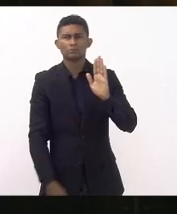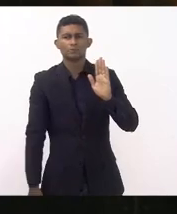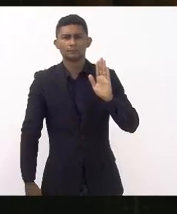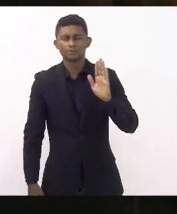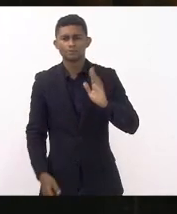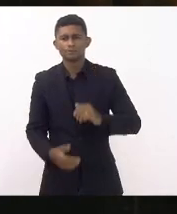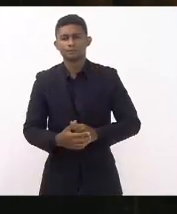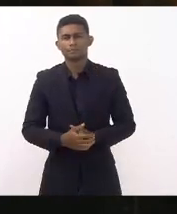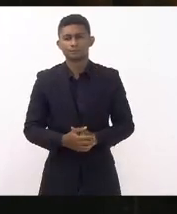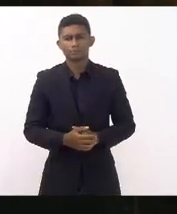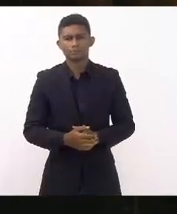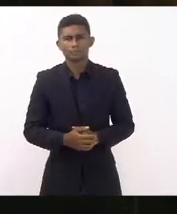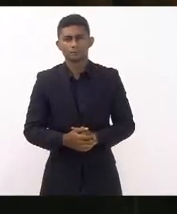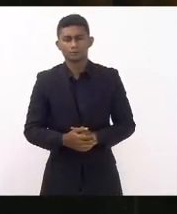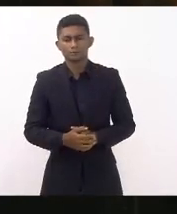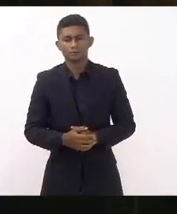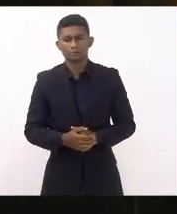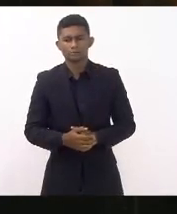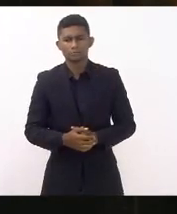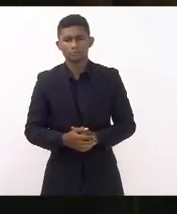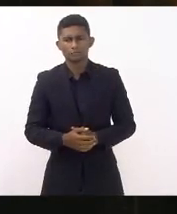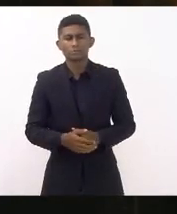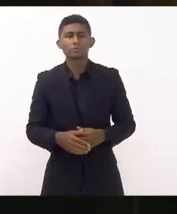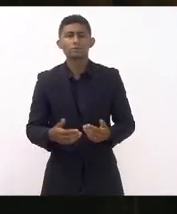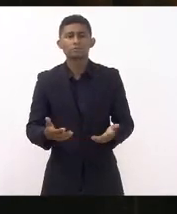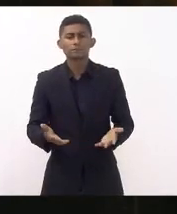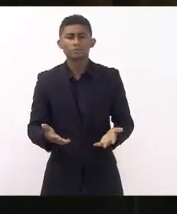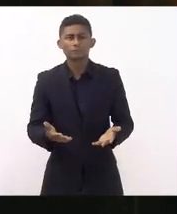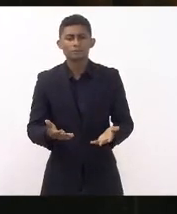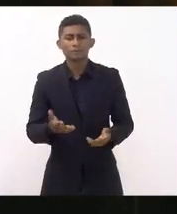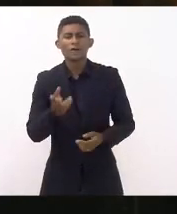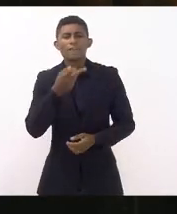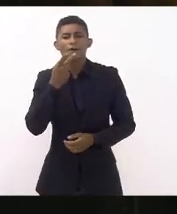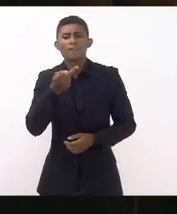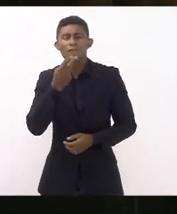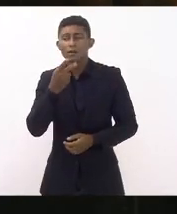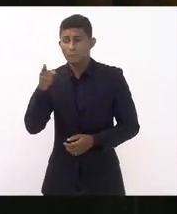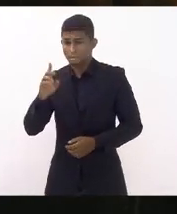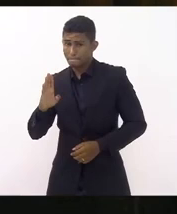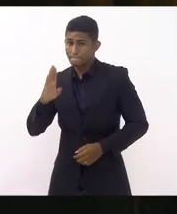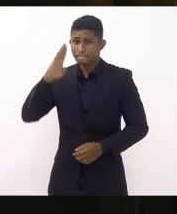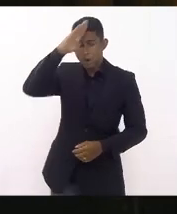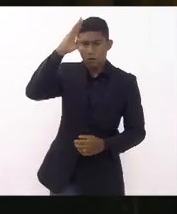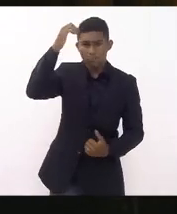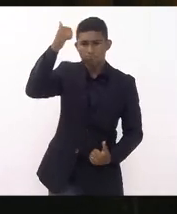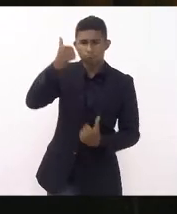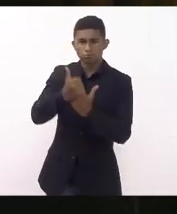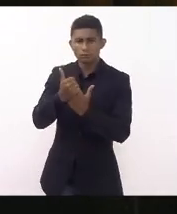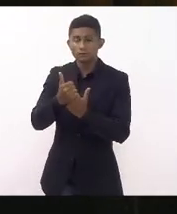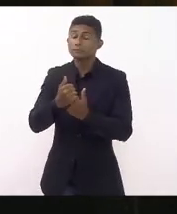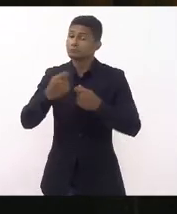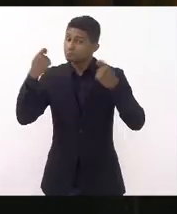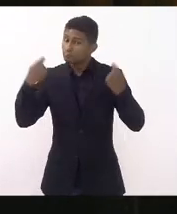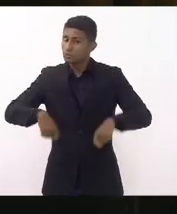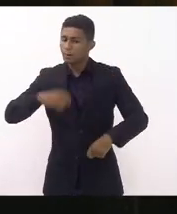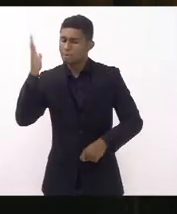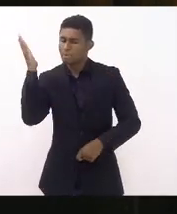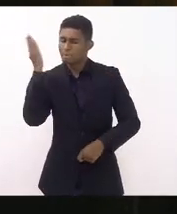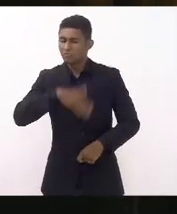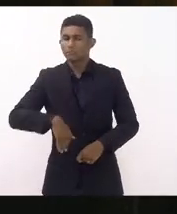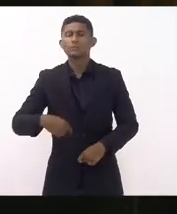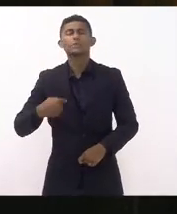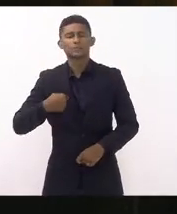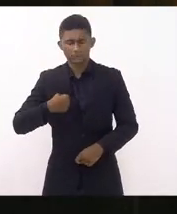falado. Mais do que falar que é bolsonarista, você tem que mostrar nas suas